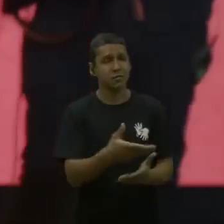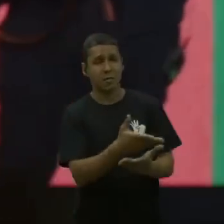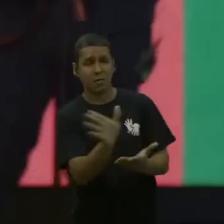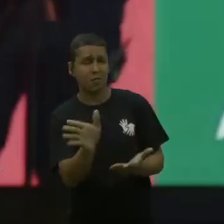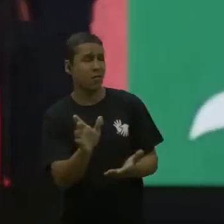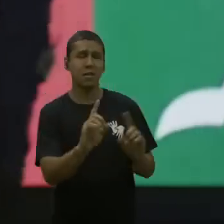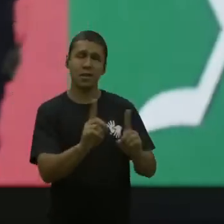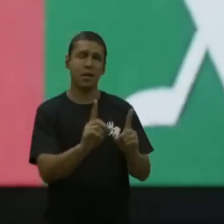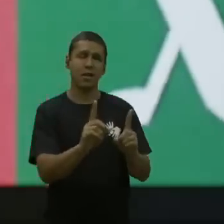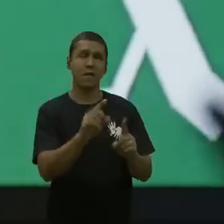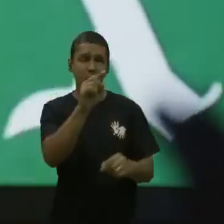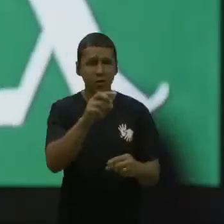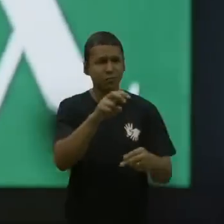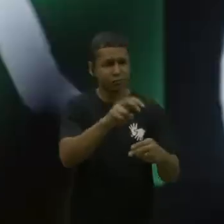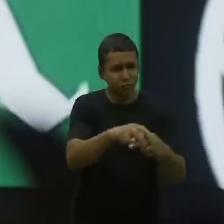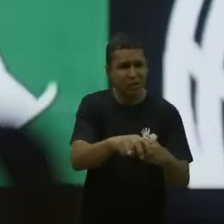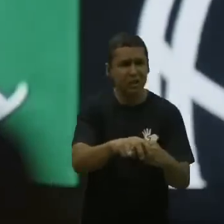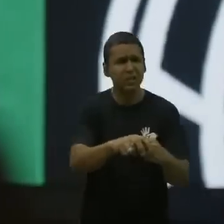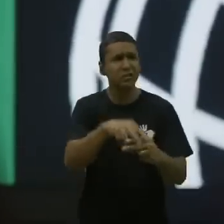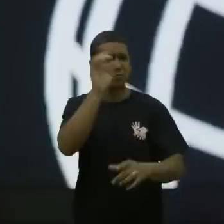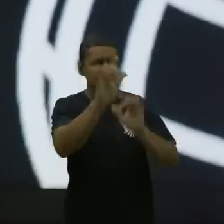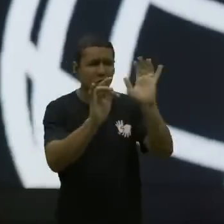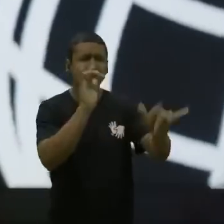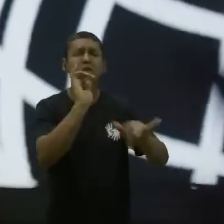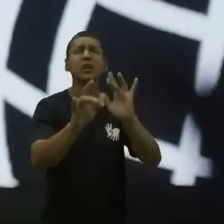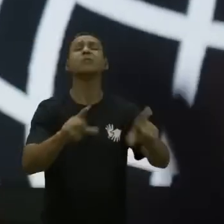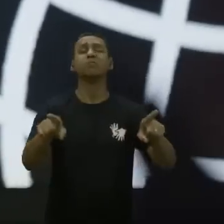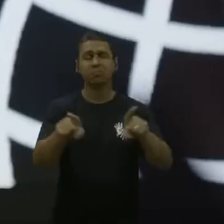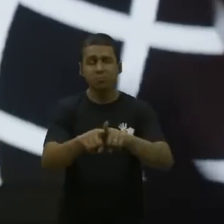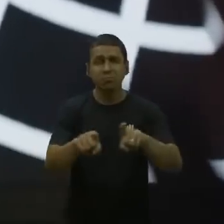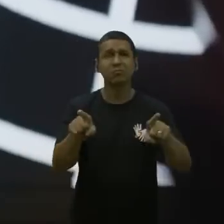Você que está aí no teu lugar vai ser tocado também agora.